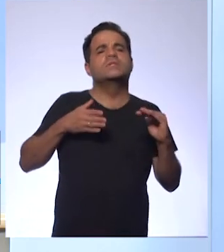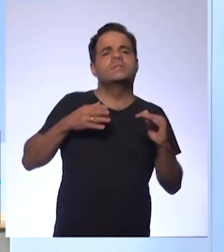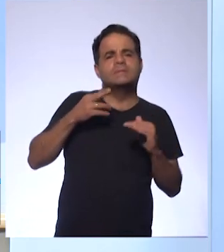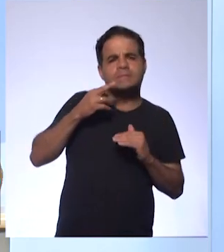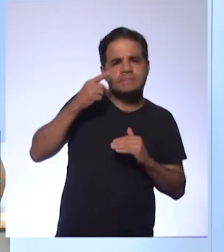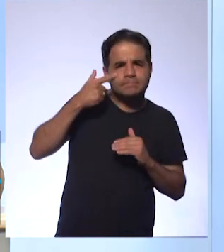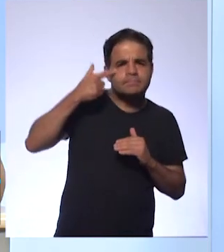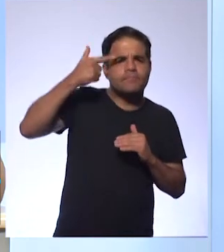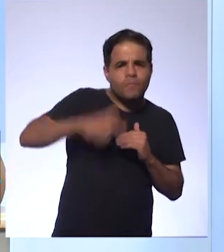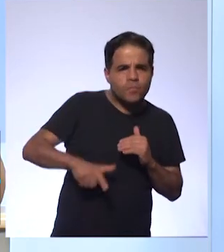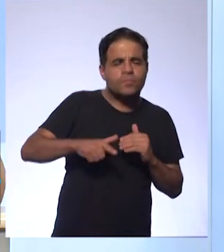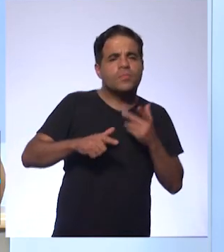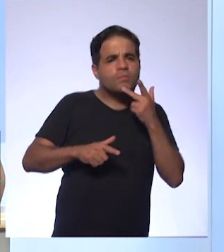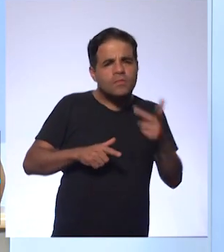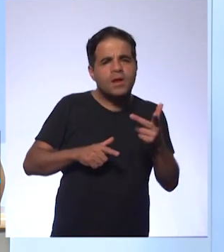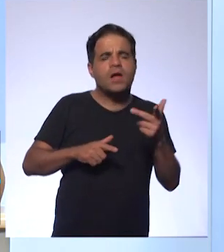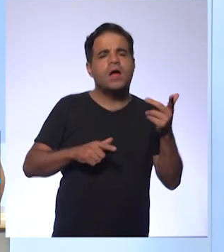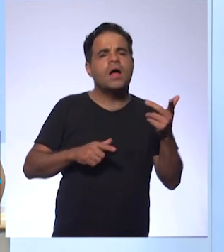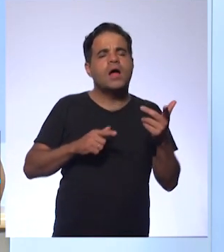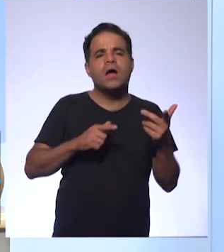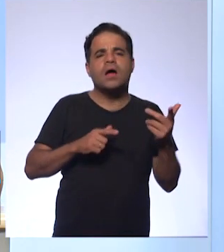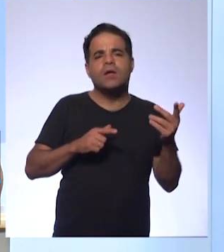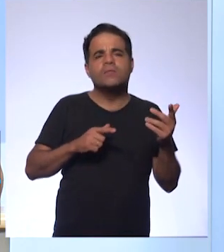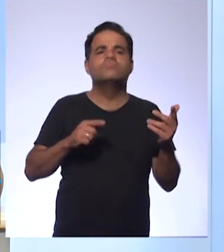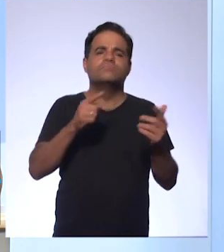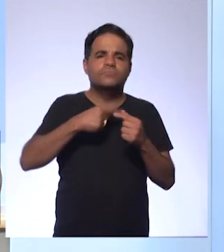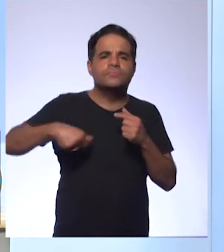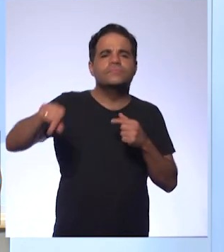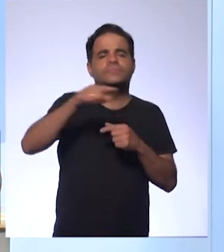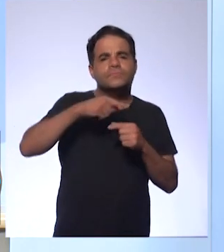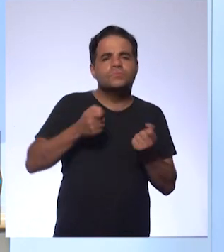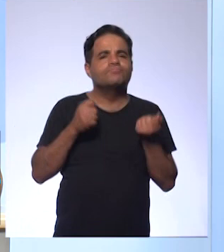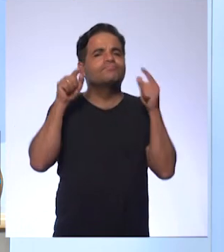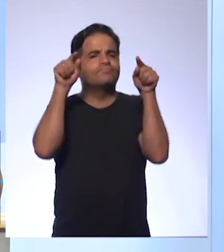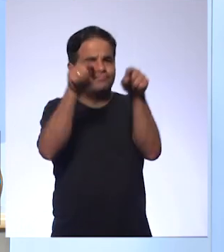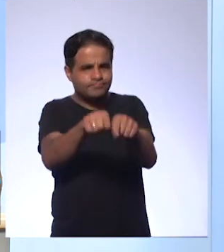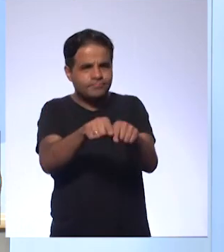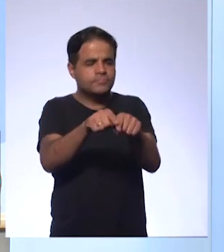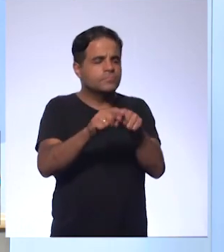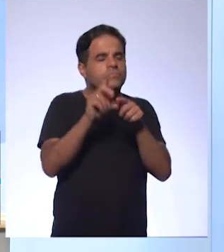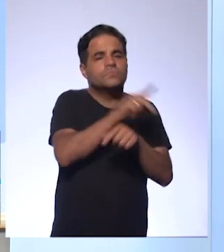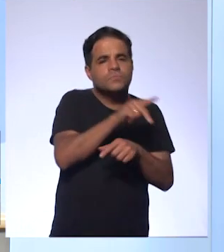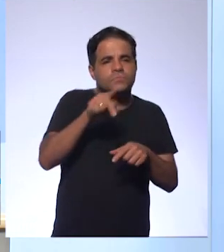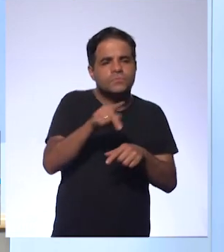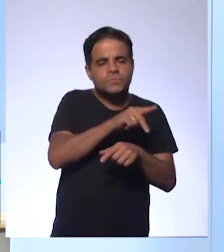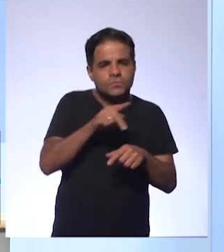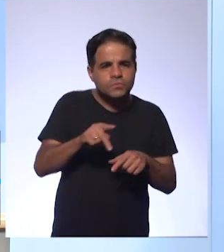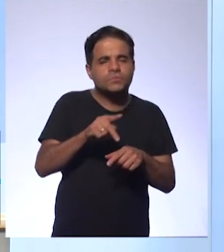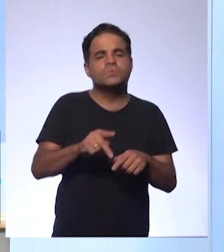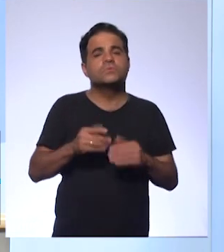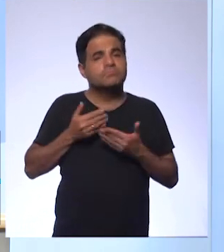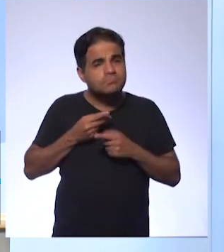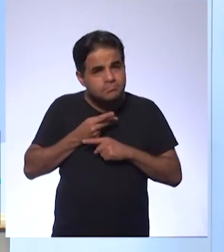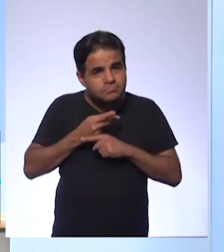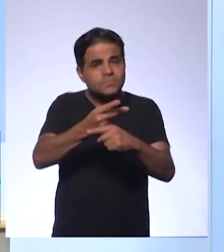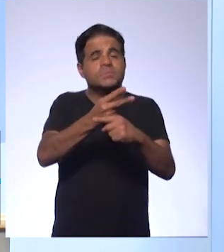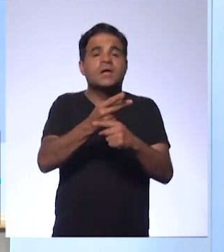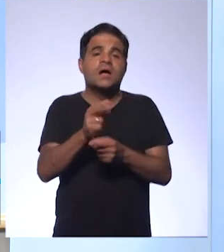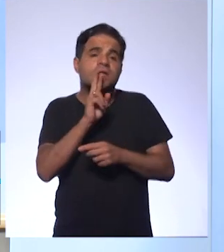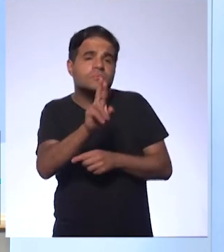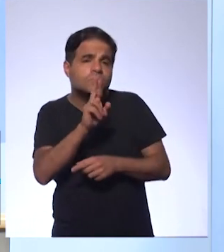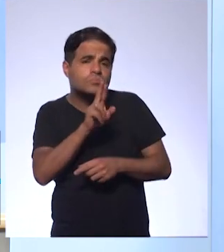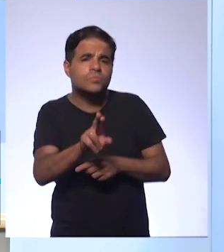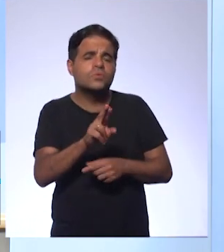reforçar um pouco mais aos nossos parceiros, professores, para buscarem as respostas